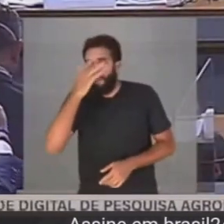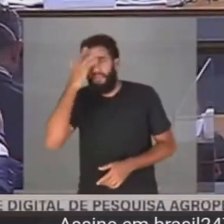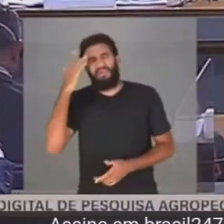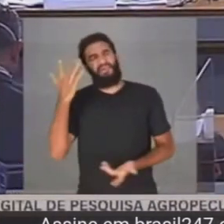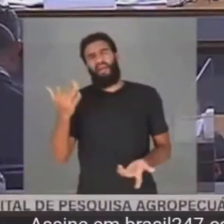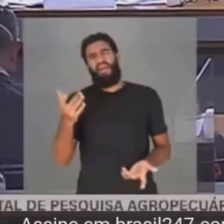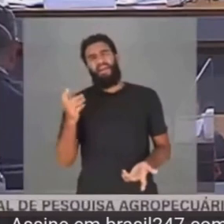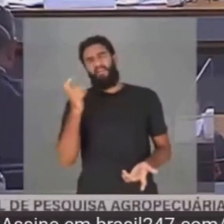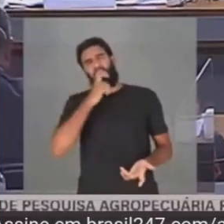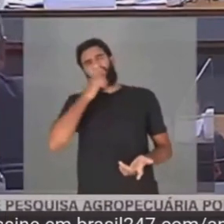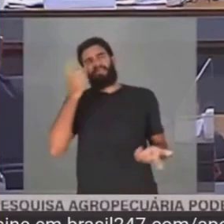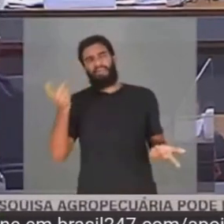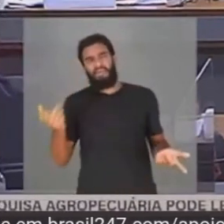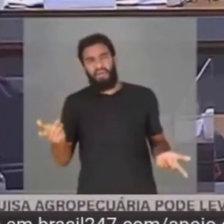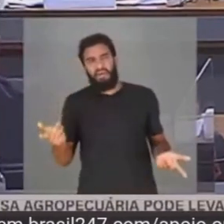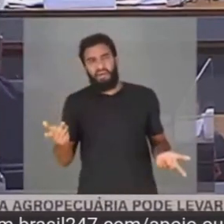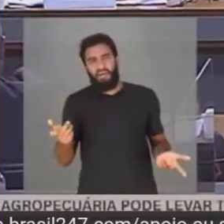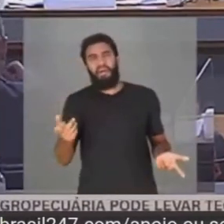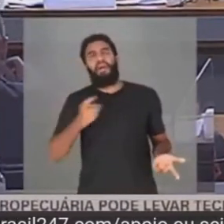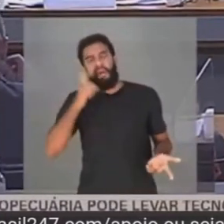Enganou, sim. Enganou.